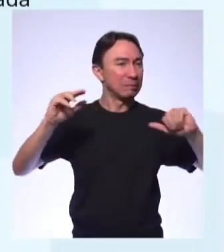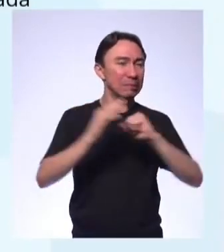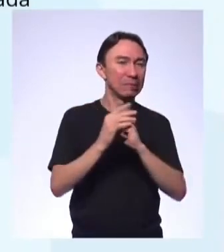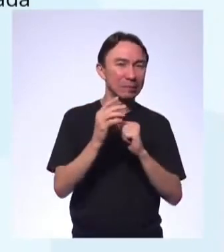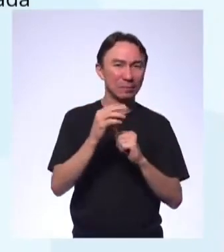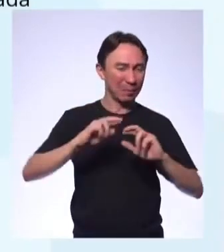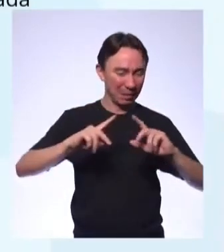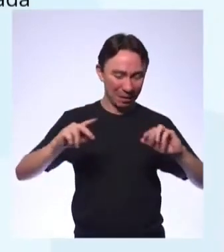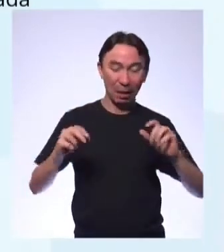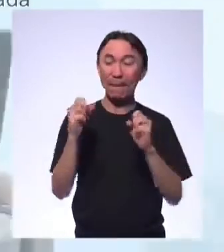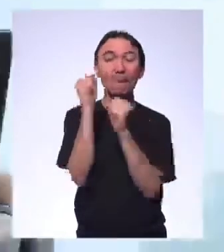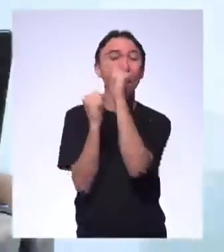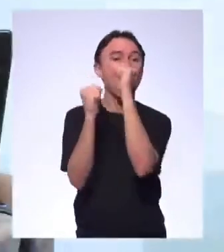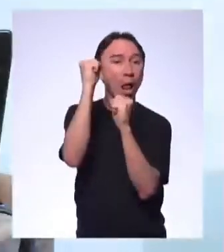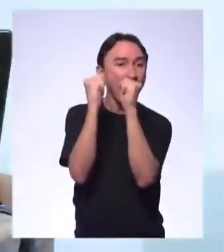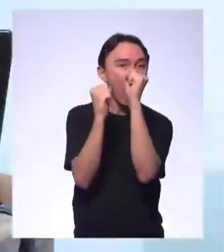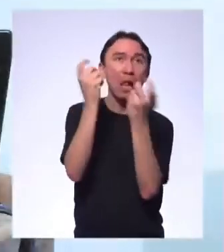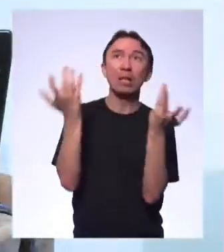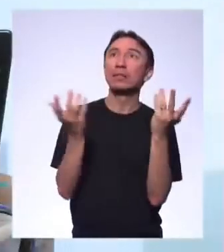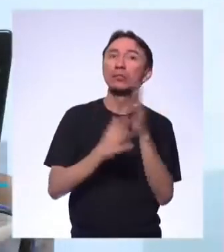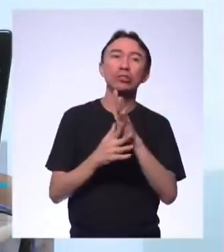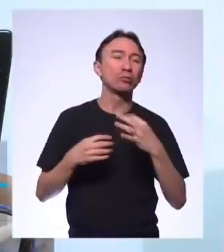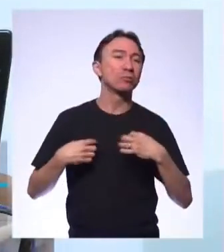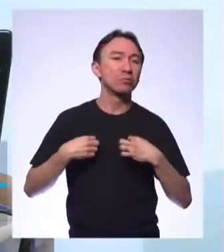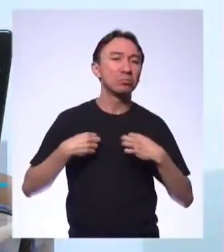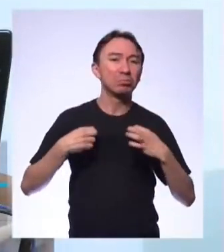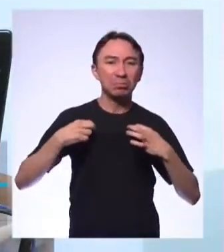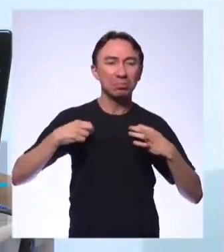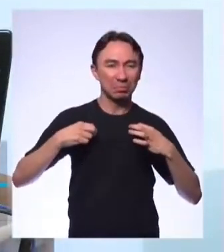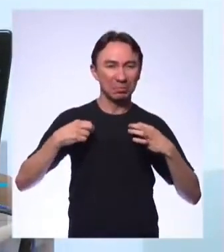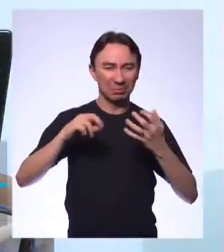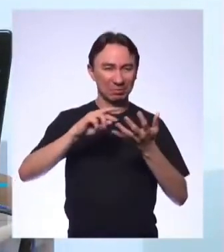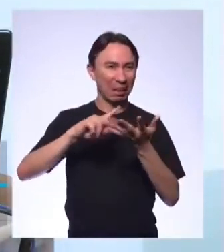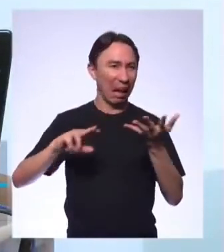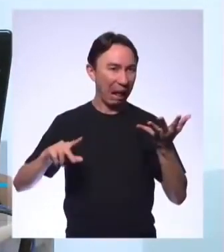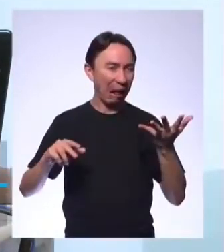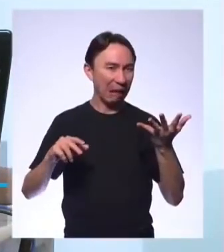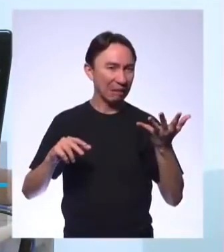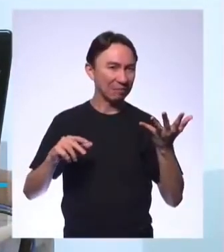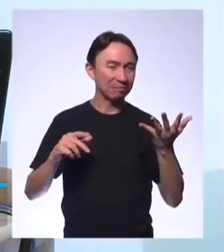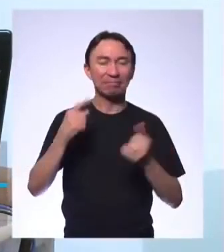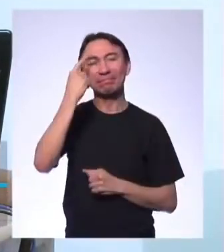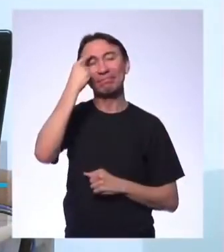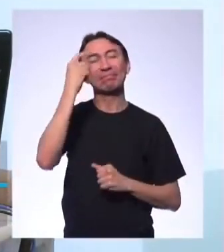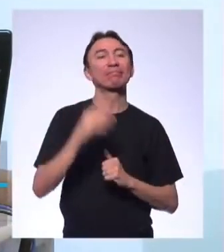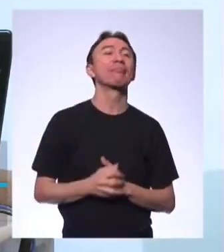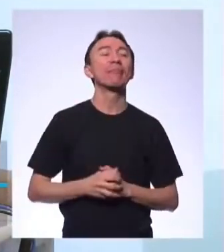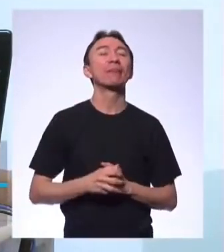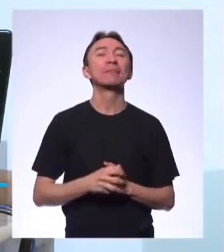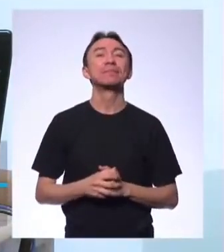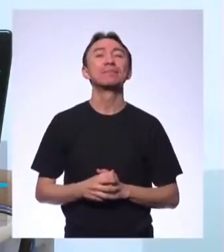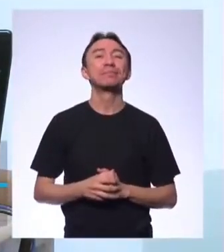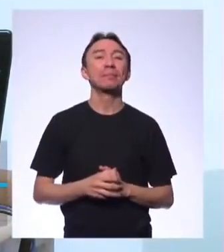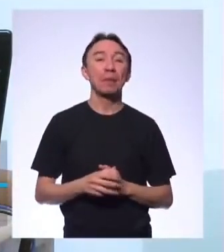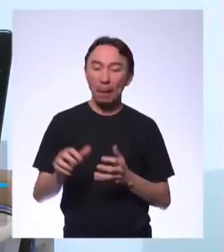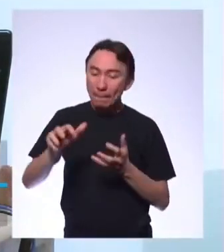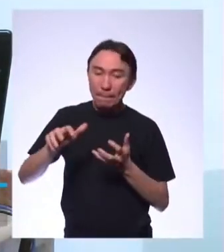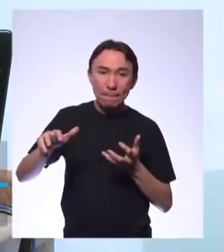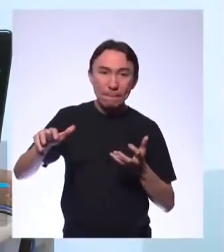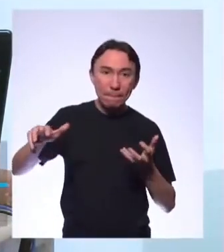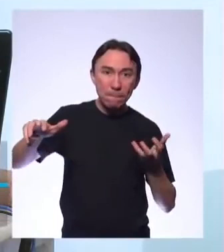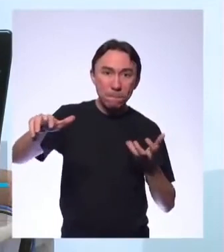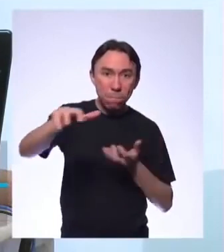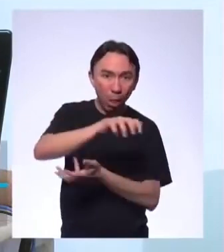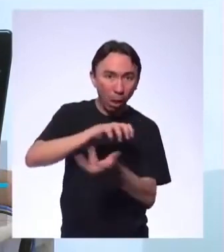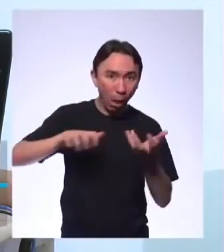principalmente de tecidos, ou seja, a indústria têxtil inglesa naquele momento. Para essa revolução industrial acontecer, é